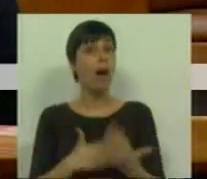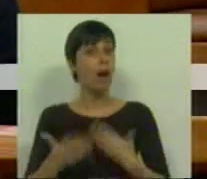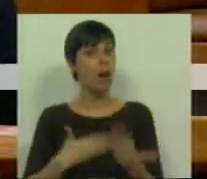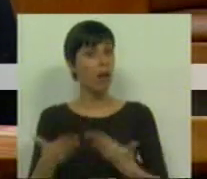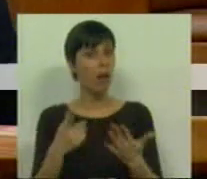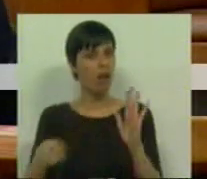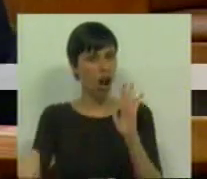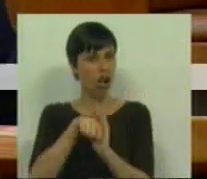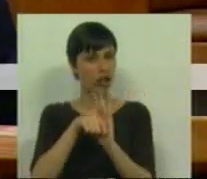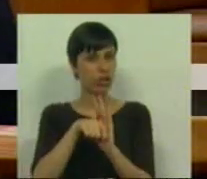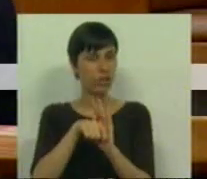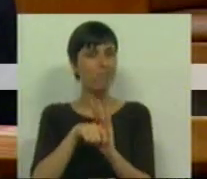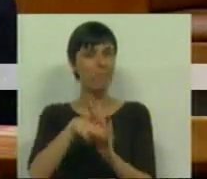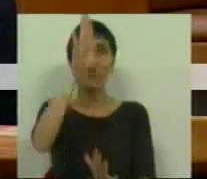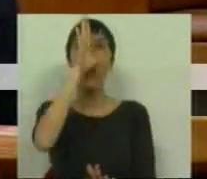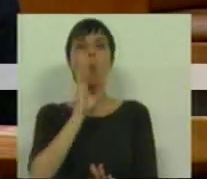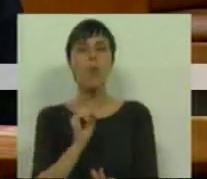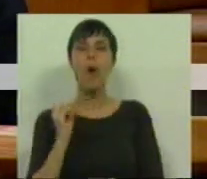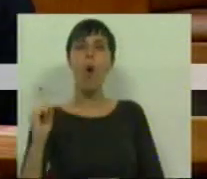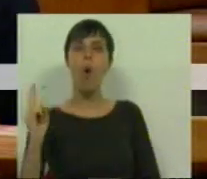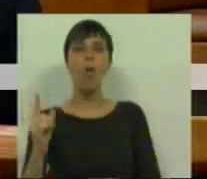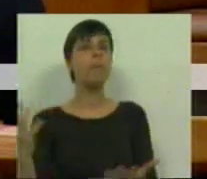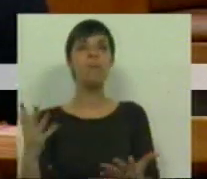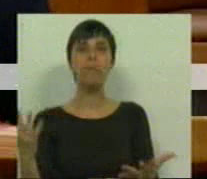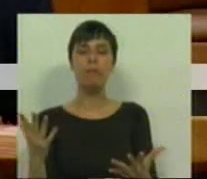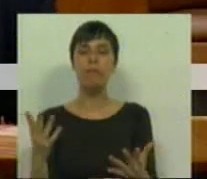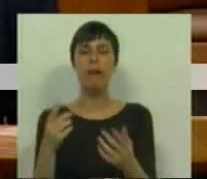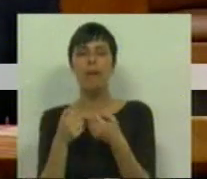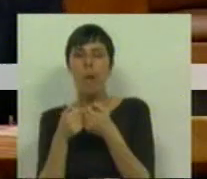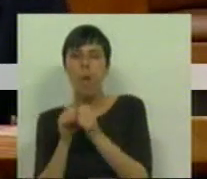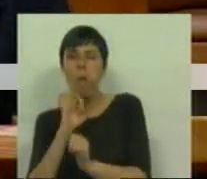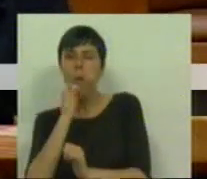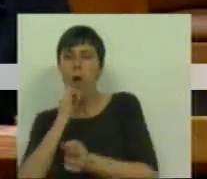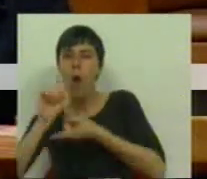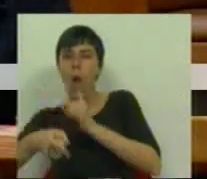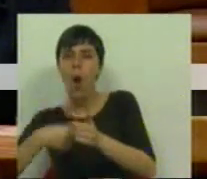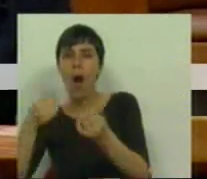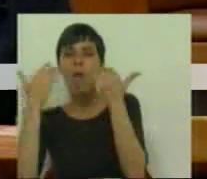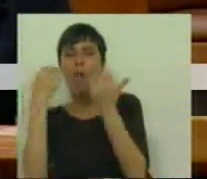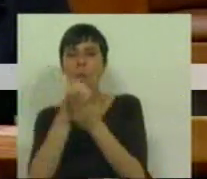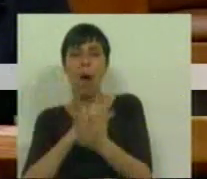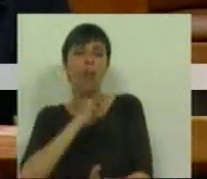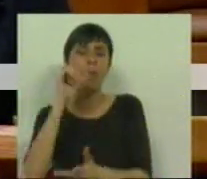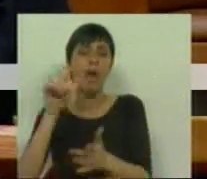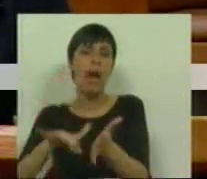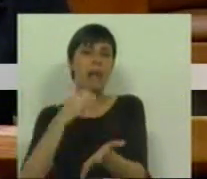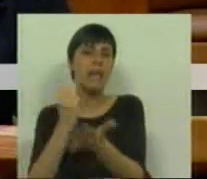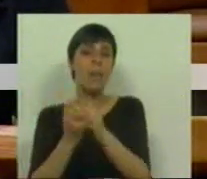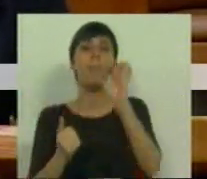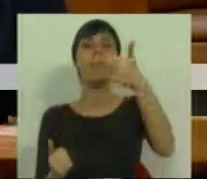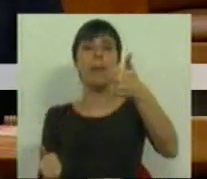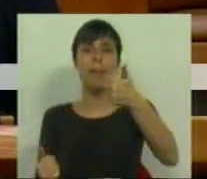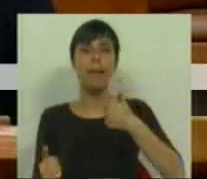com esta chantagem, o Governo socorreu-se da mistificação e desinformação do costume. Em